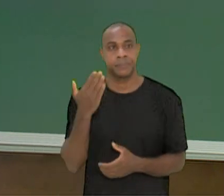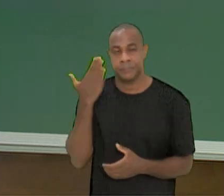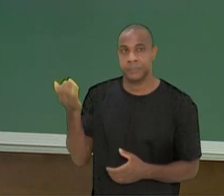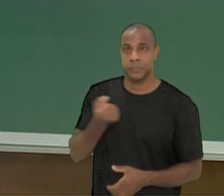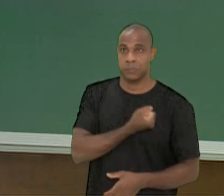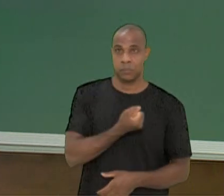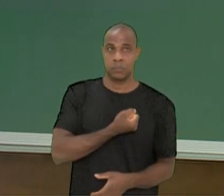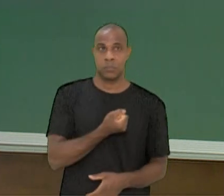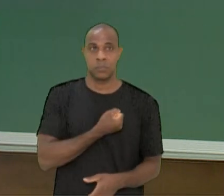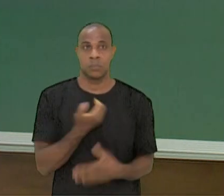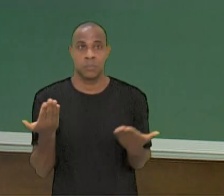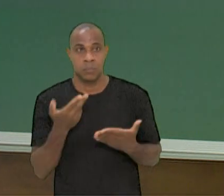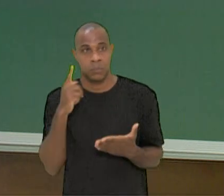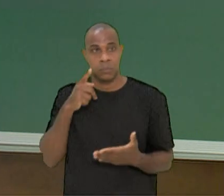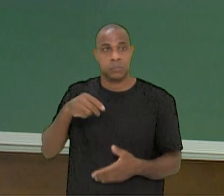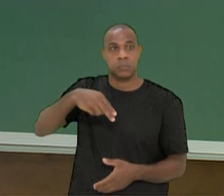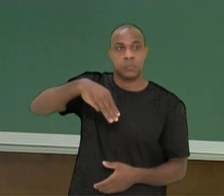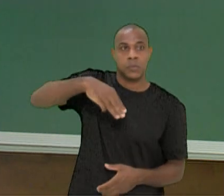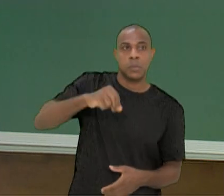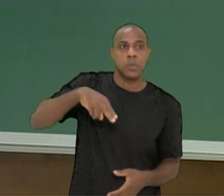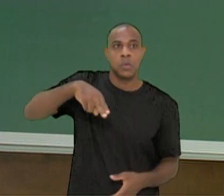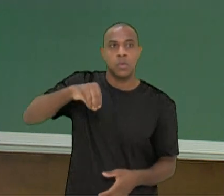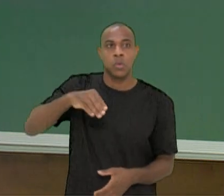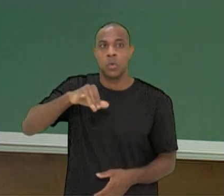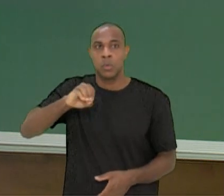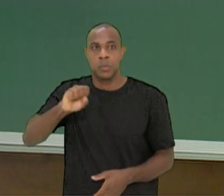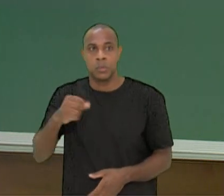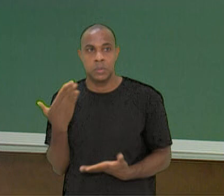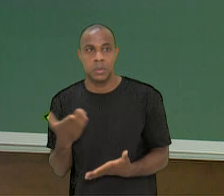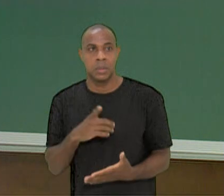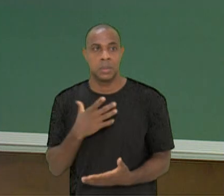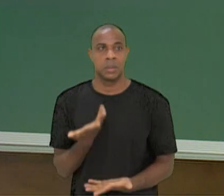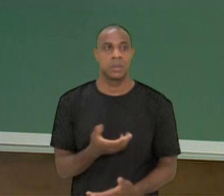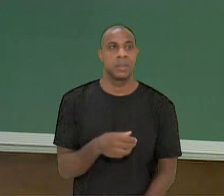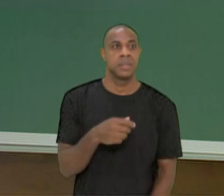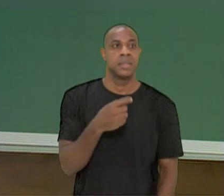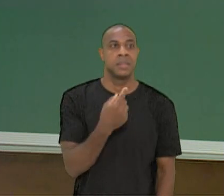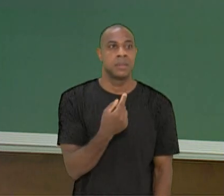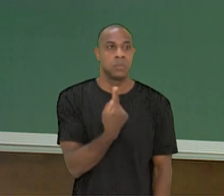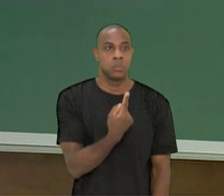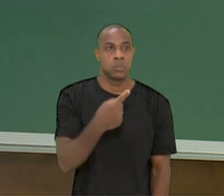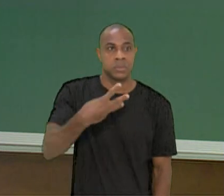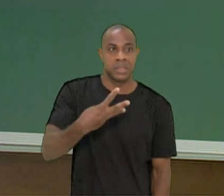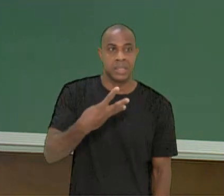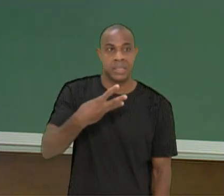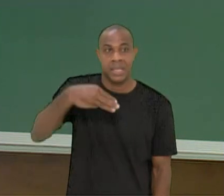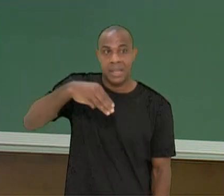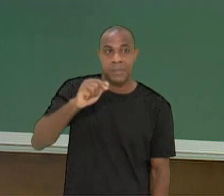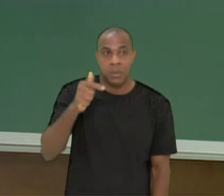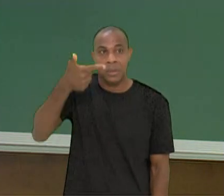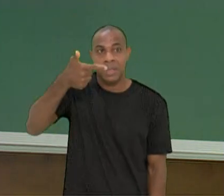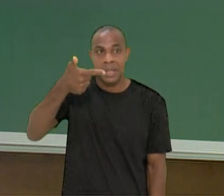monômios abaixo. O monômio 1 é 3m ao quadrado vezes n, ou